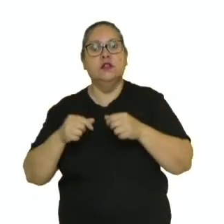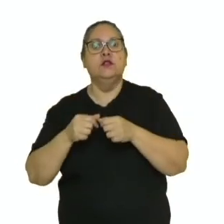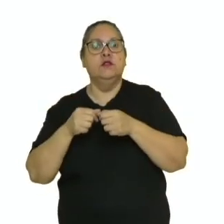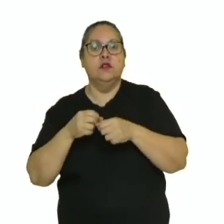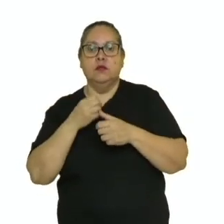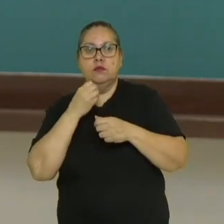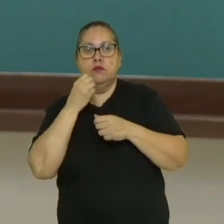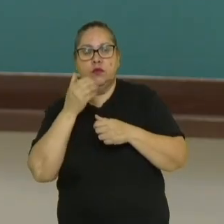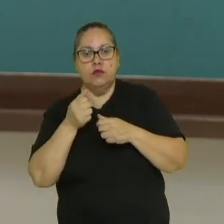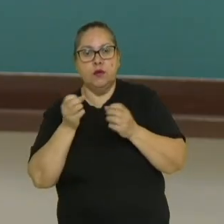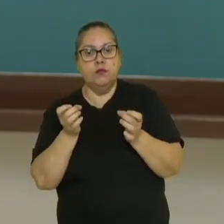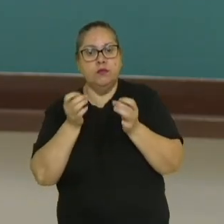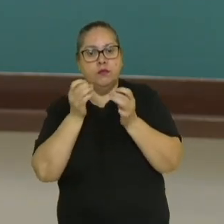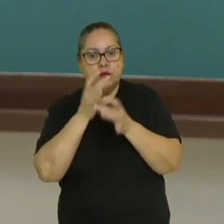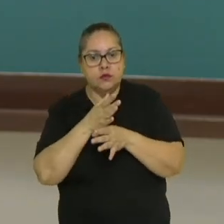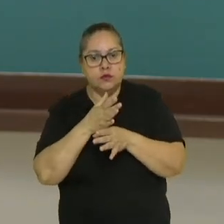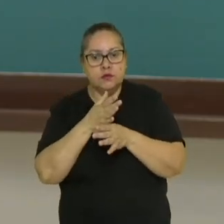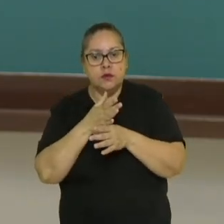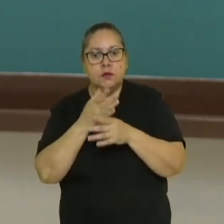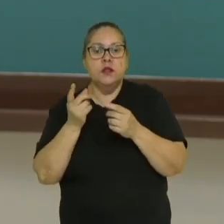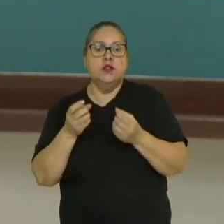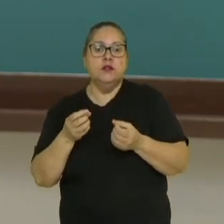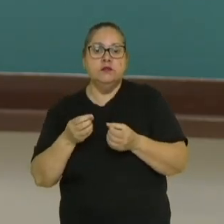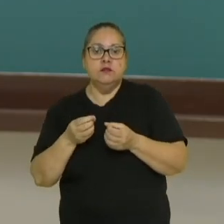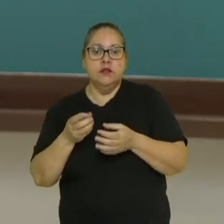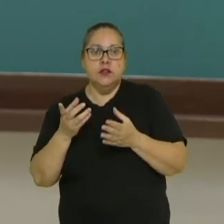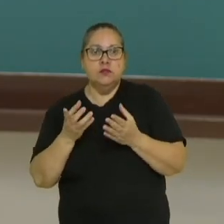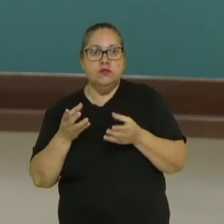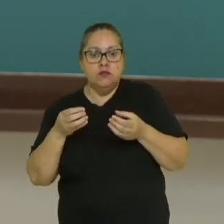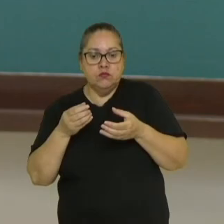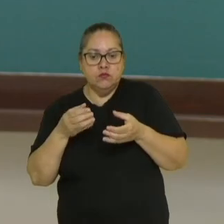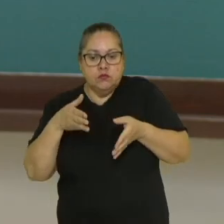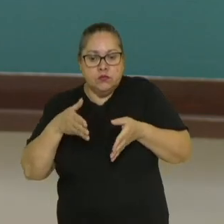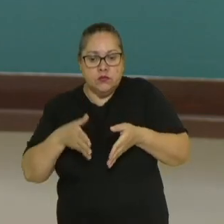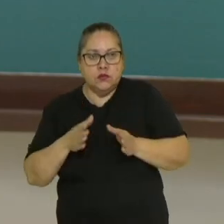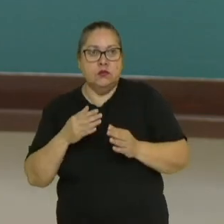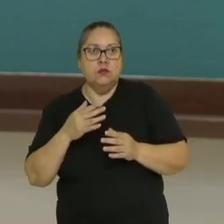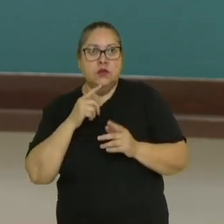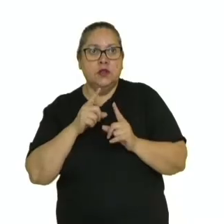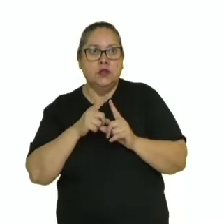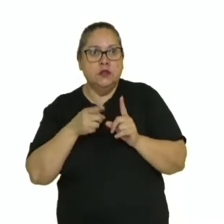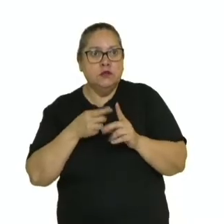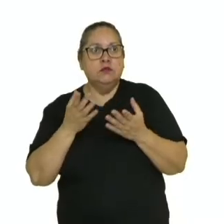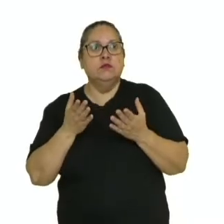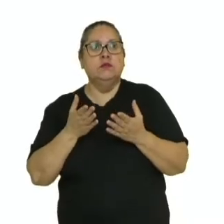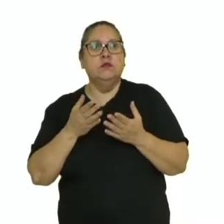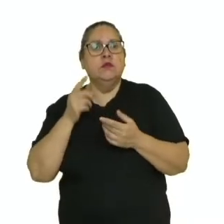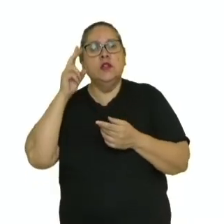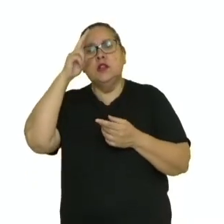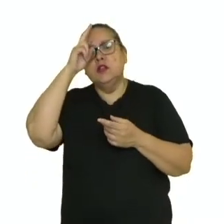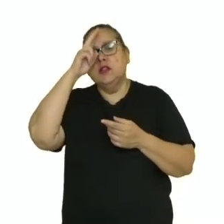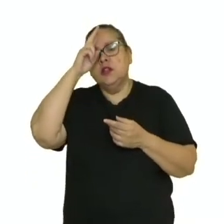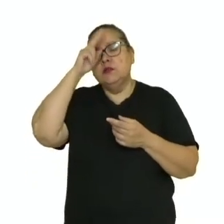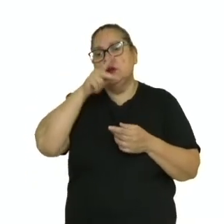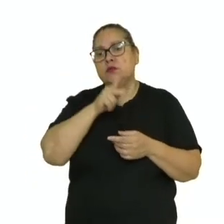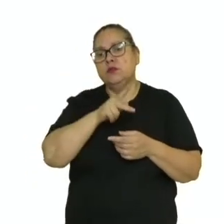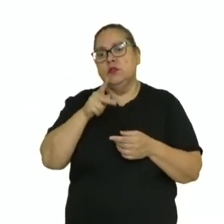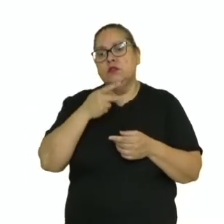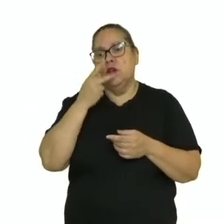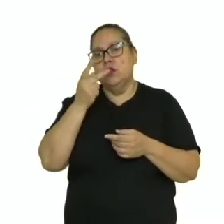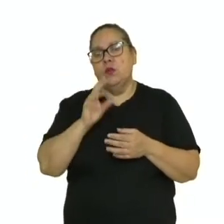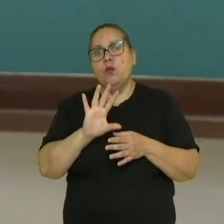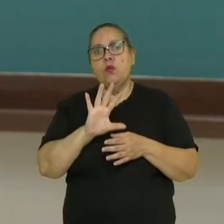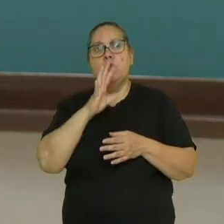que eles possam estar prontos para fecundar um organismo. Olha, lembra que eu falei que